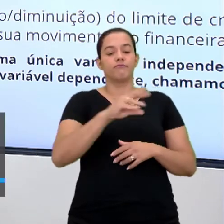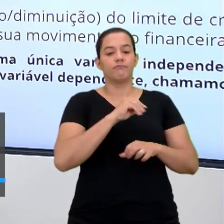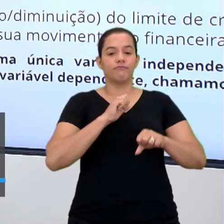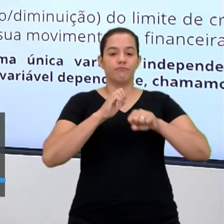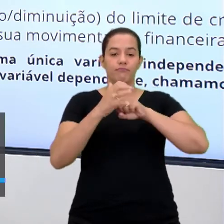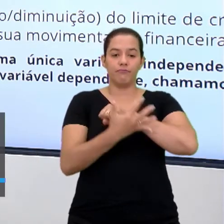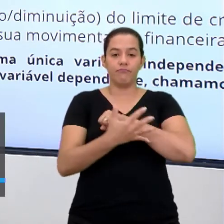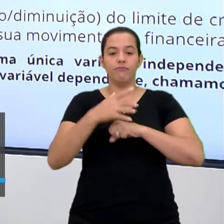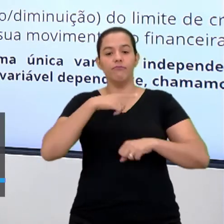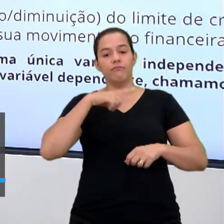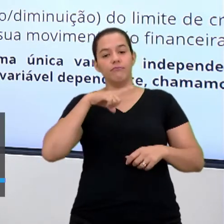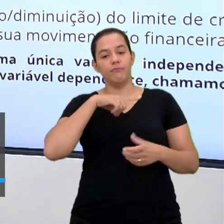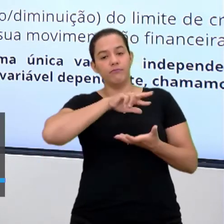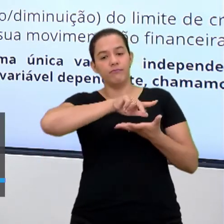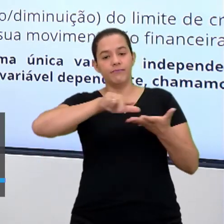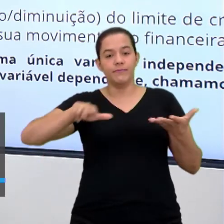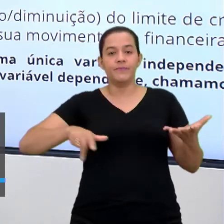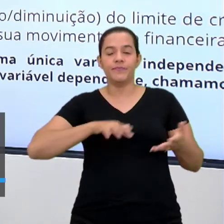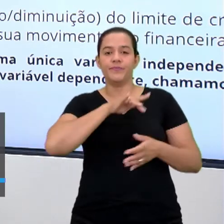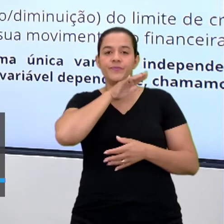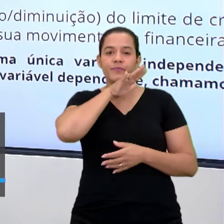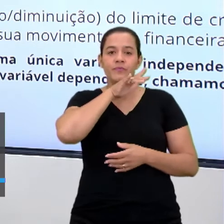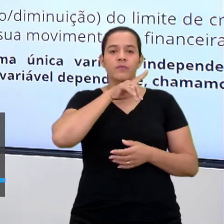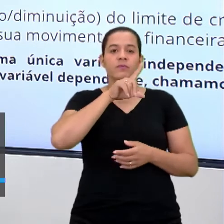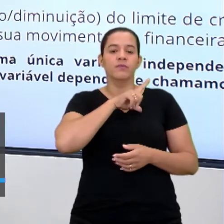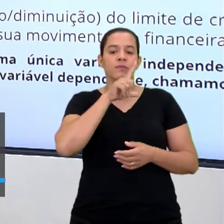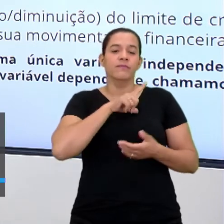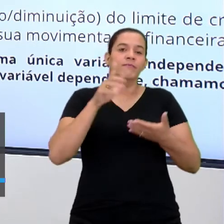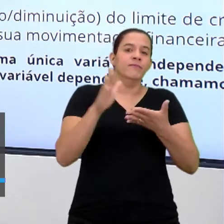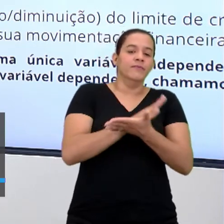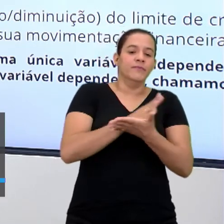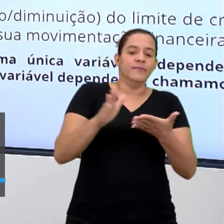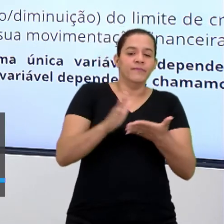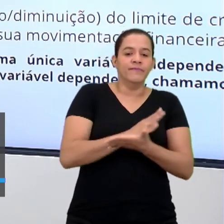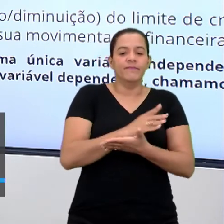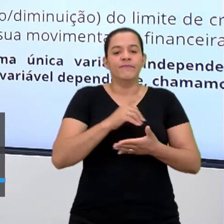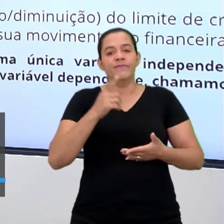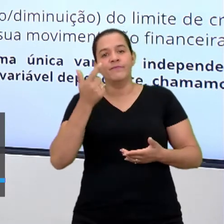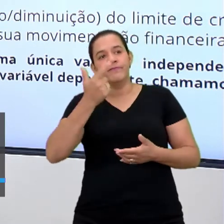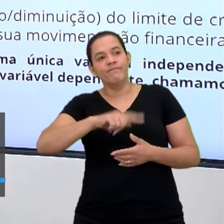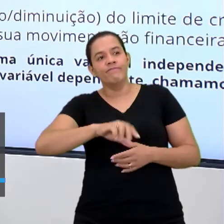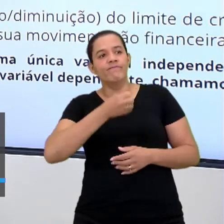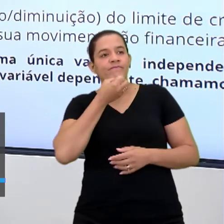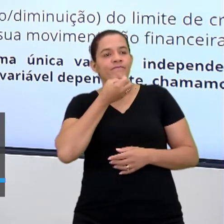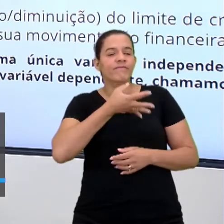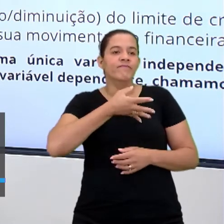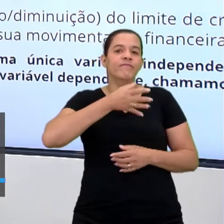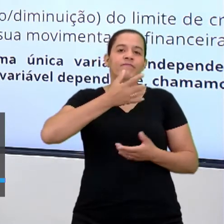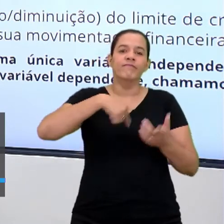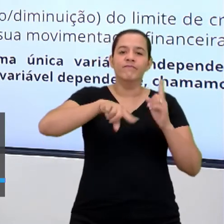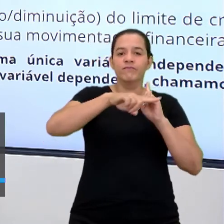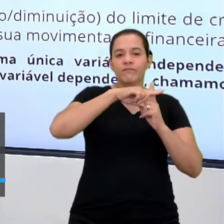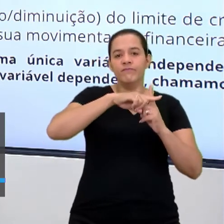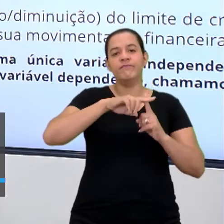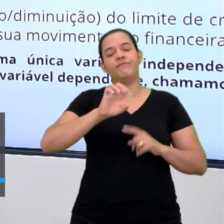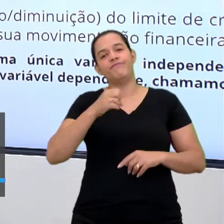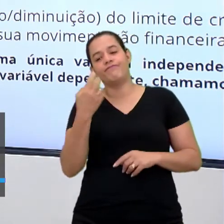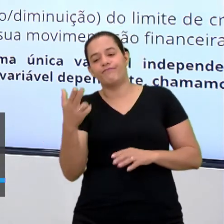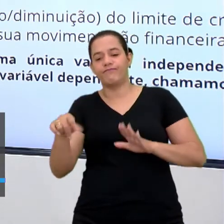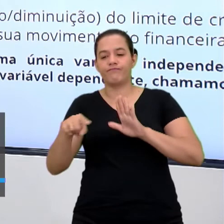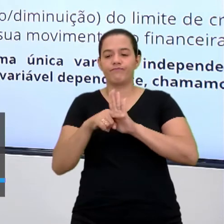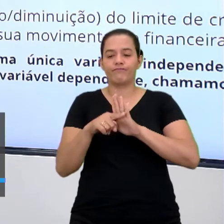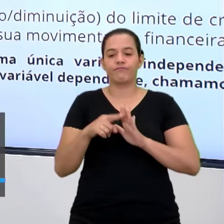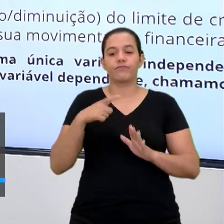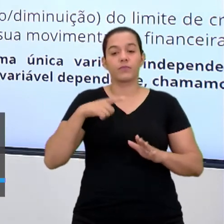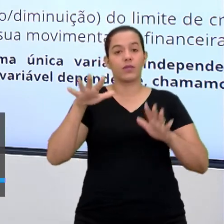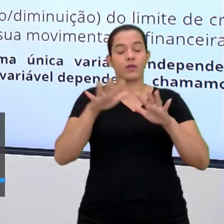pandemia trouxe coisas muito ruins, né? Alguns creem que trouxe algumas questões assim positivas, né? Mas de